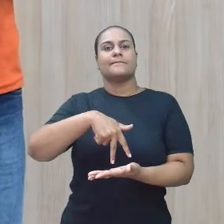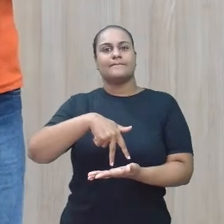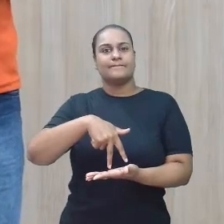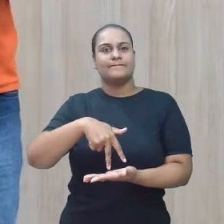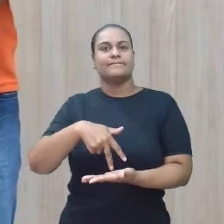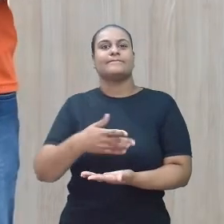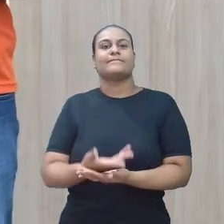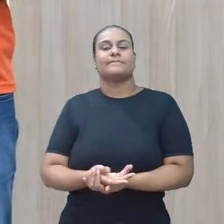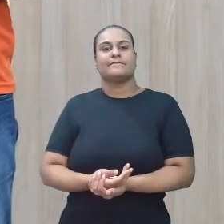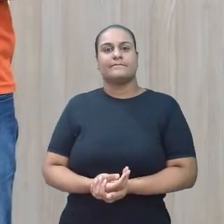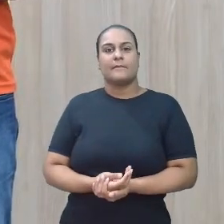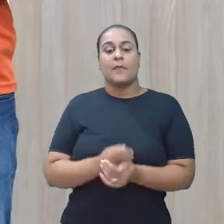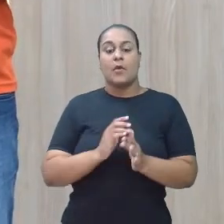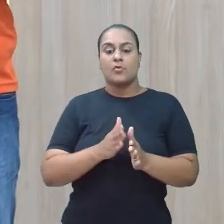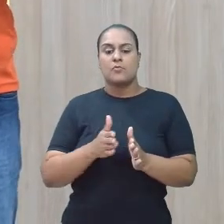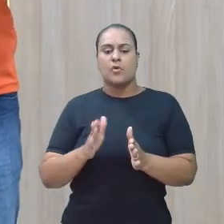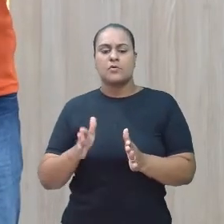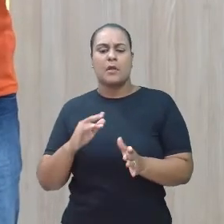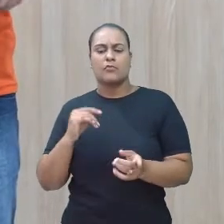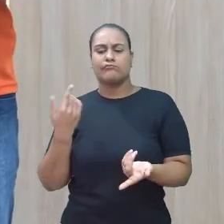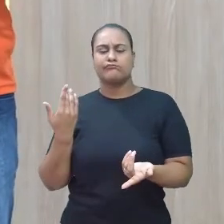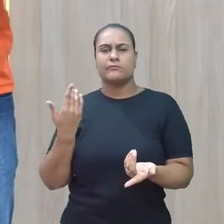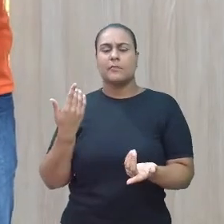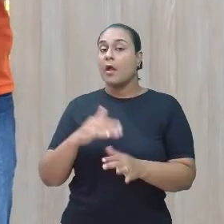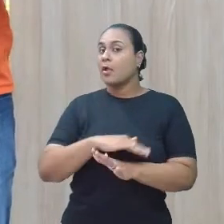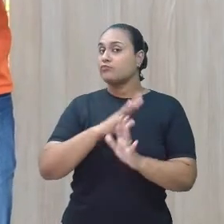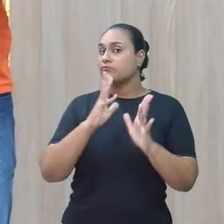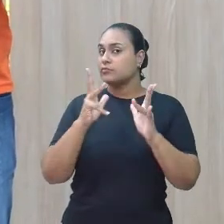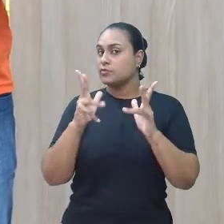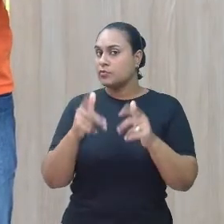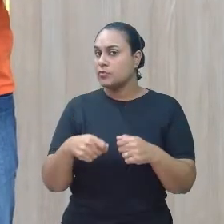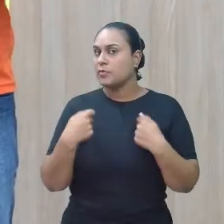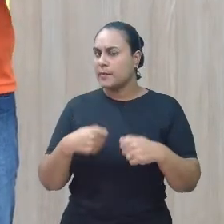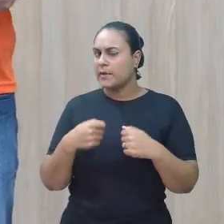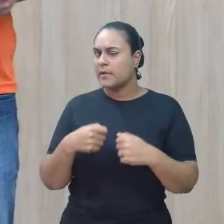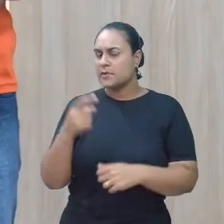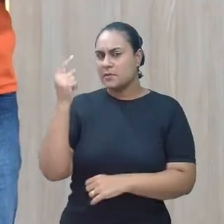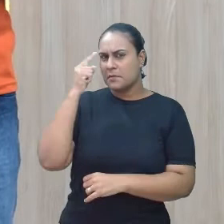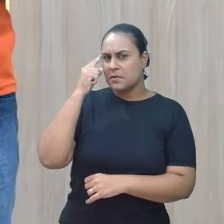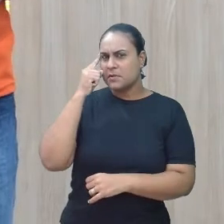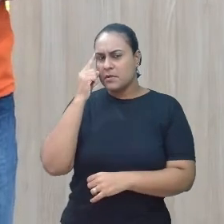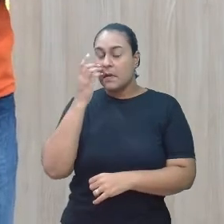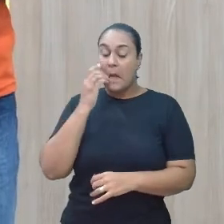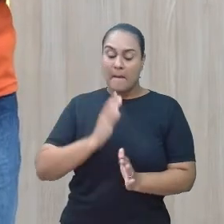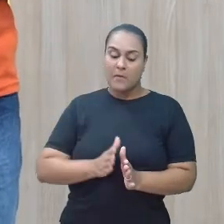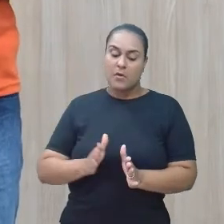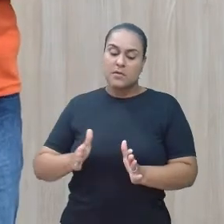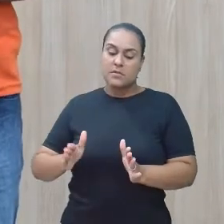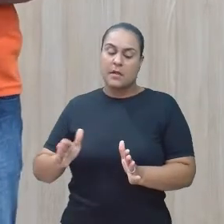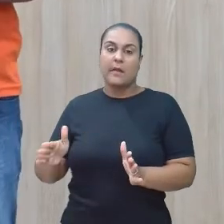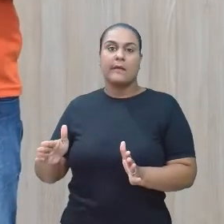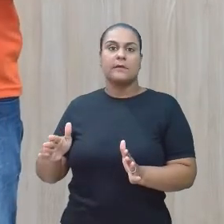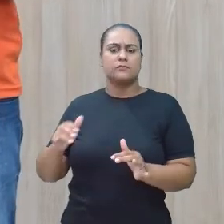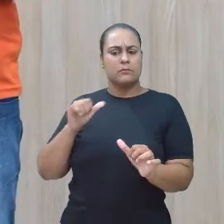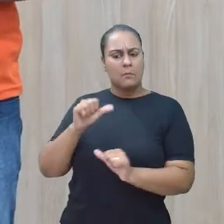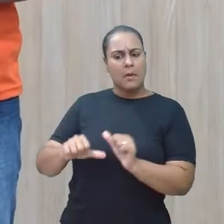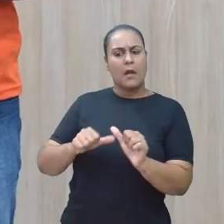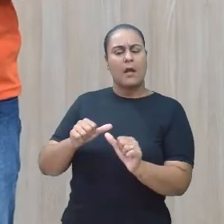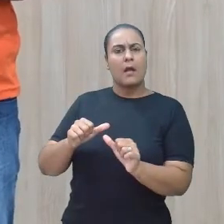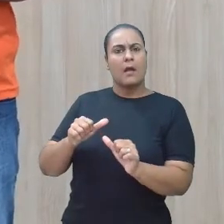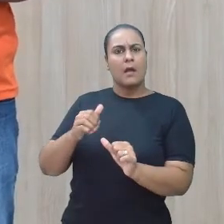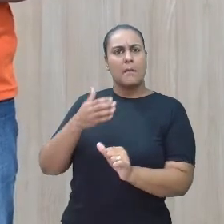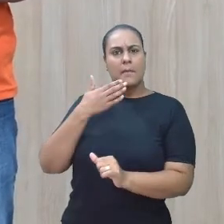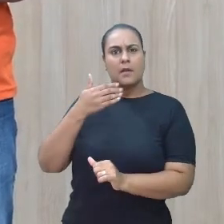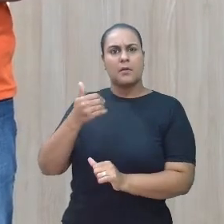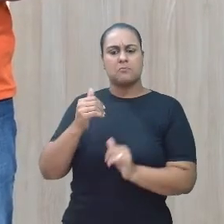Os processos de objetificação, né? Tudo isso a gente precisa também estar pensando em um processo de aperfeiçoamento, né? Mas isso não quer dizer que a